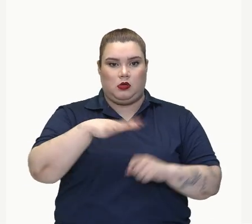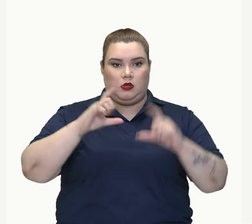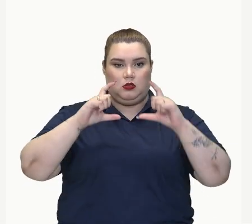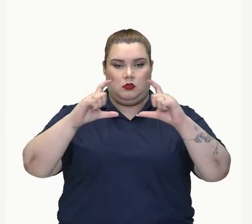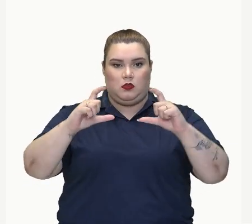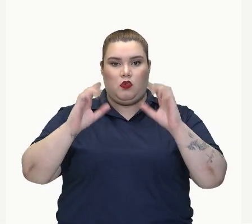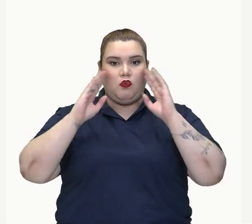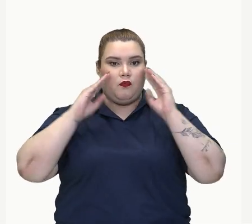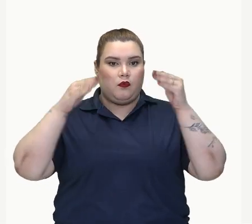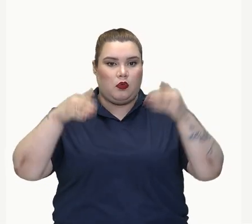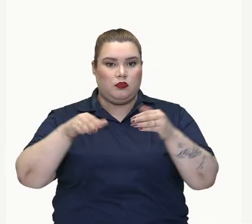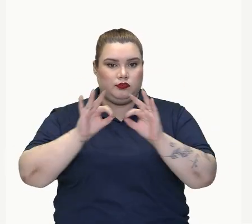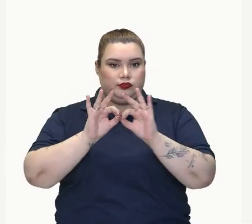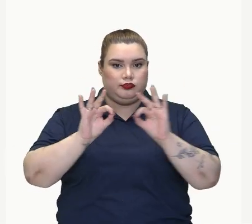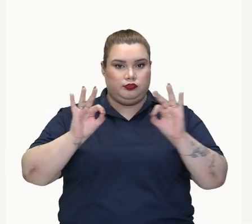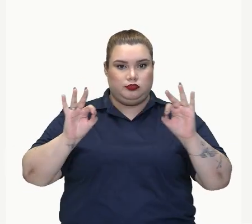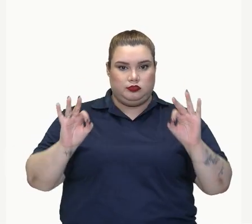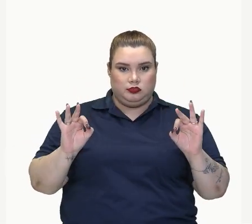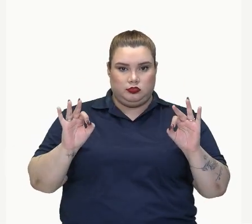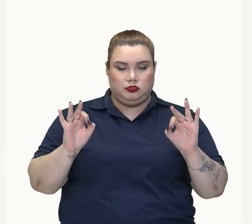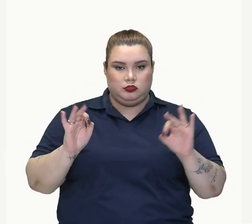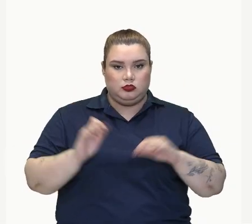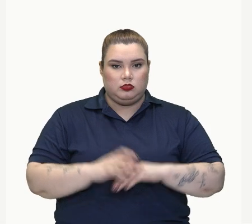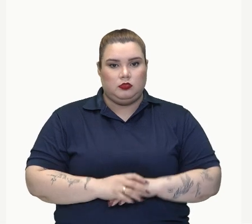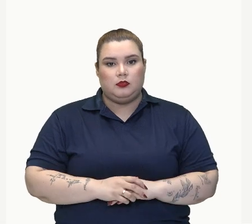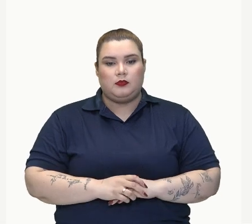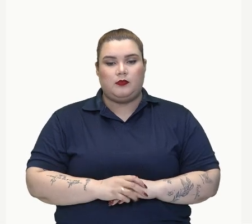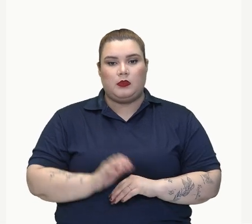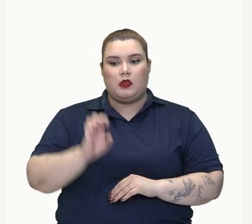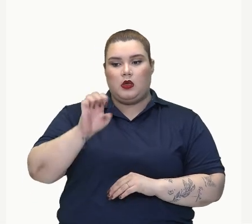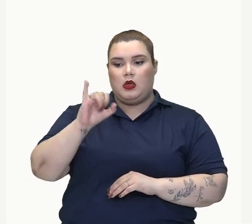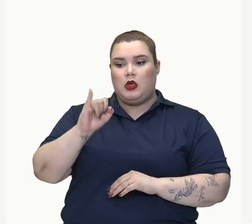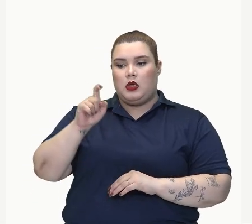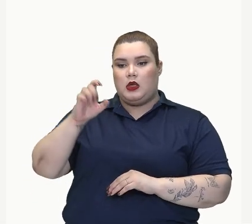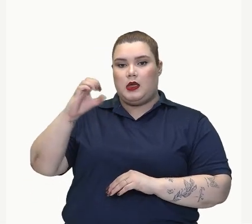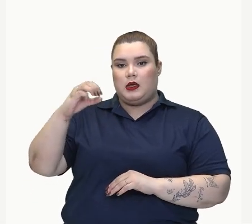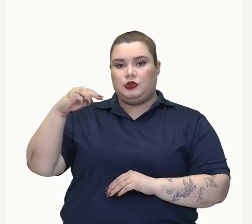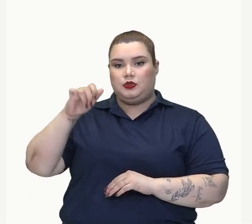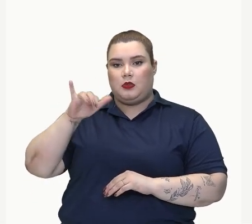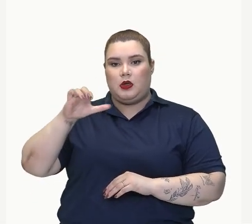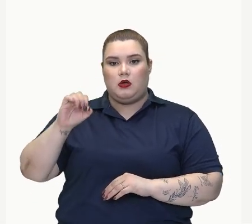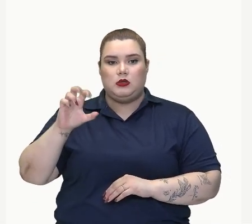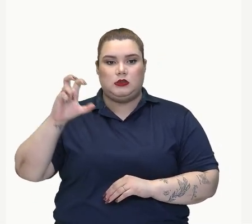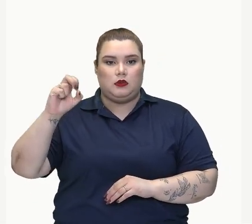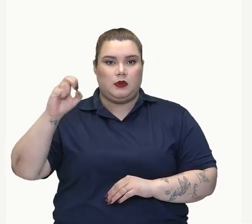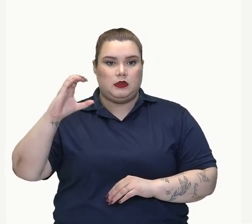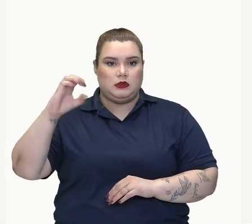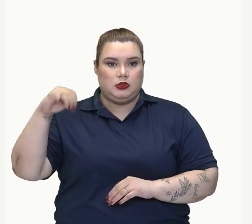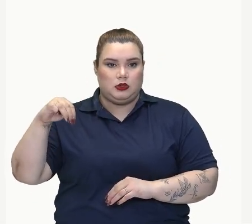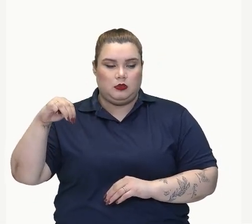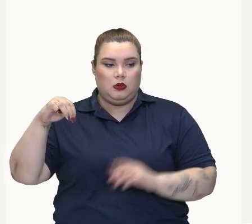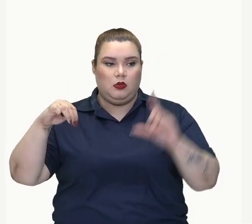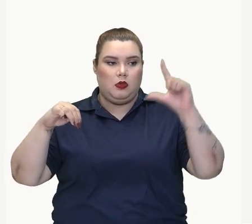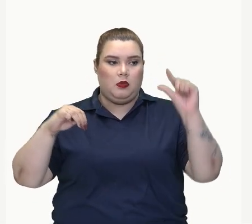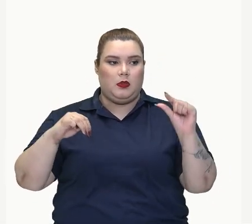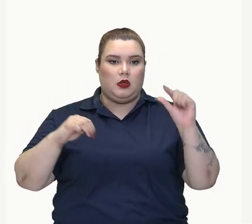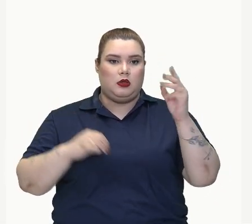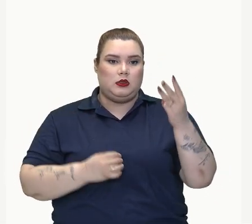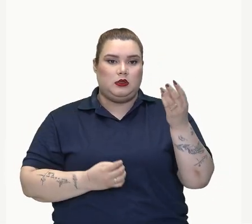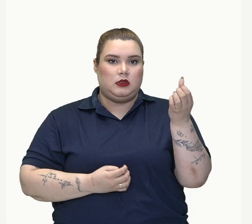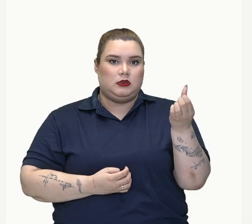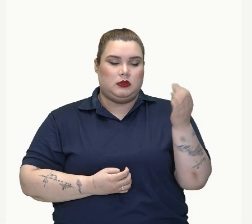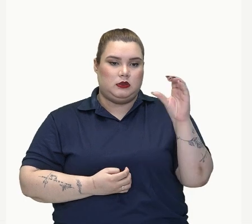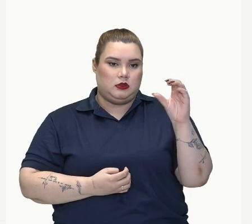os focos no eixo horizontal, cujo eixo maior mede 50 centímetros e o eixo menor mede